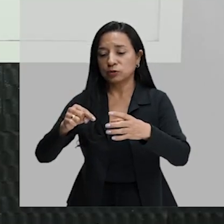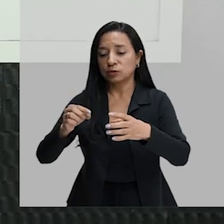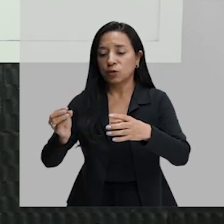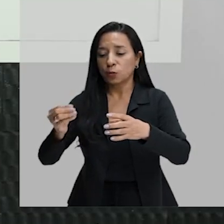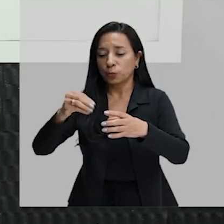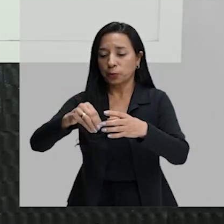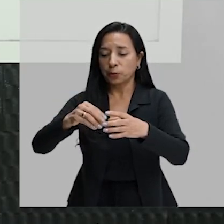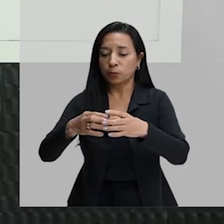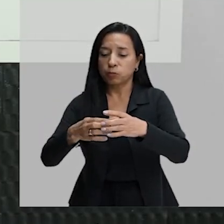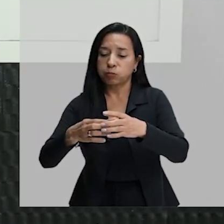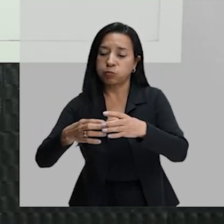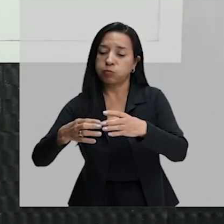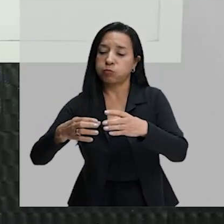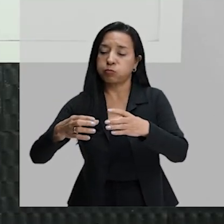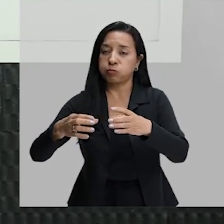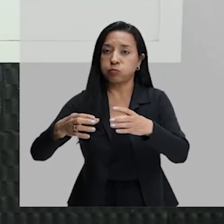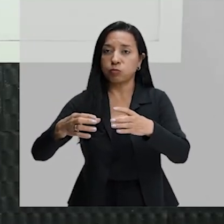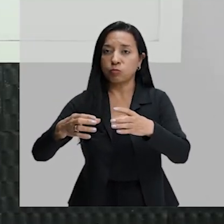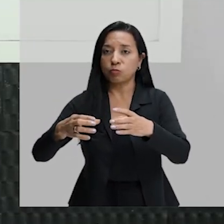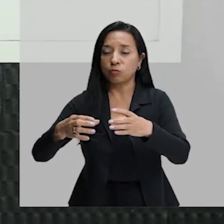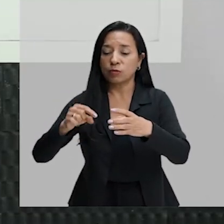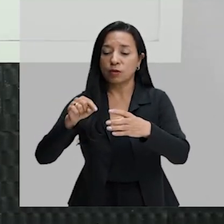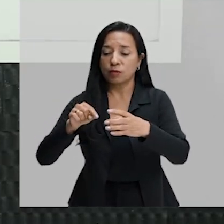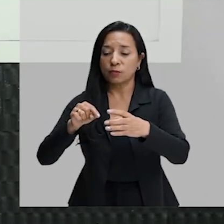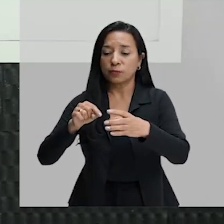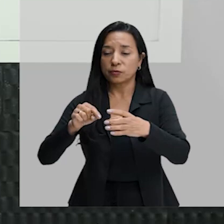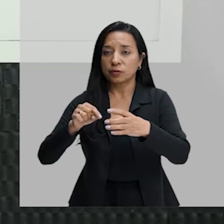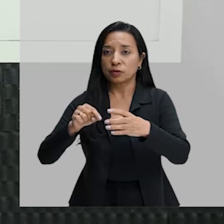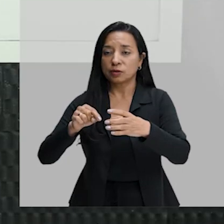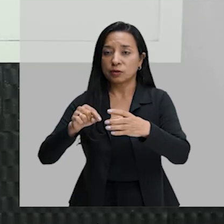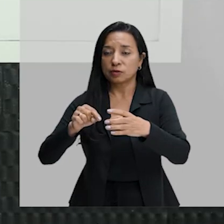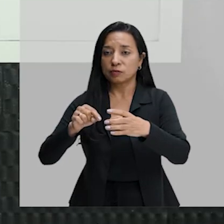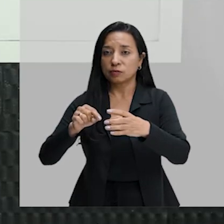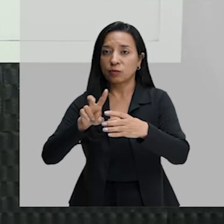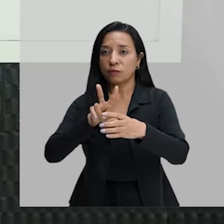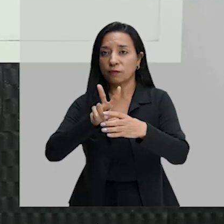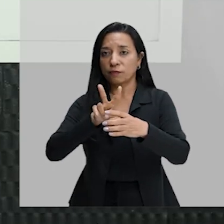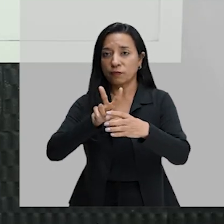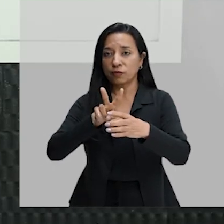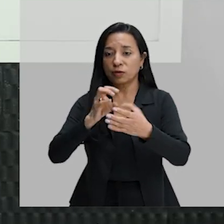certo? Então nós podemos dizer o seguinte, então aqui vai ser o volume inicial